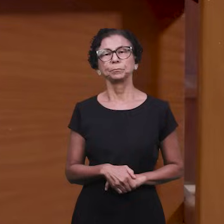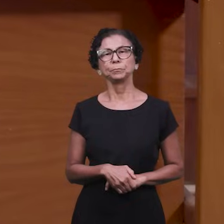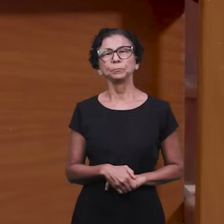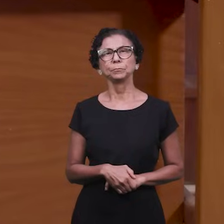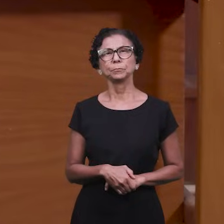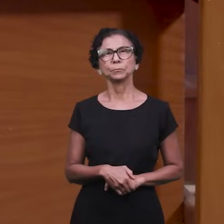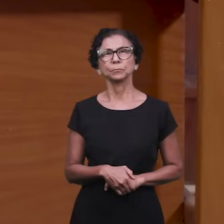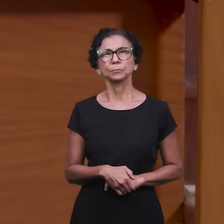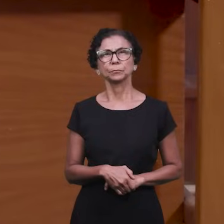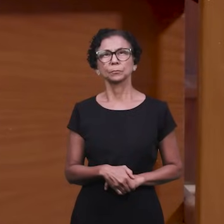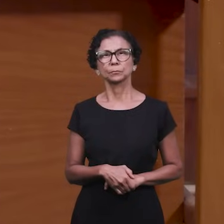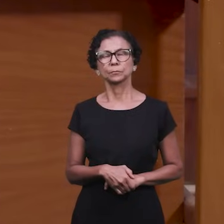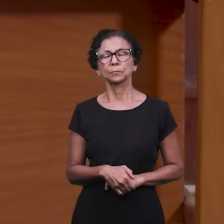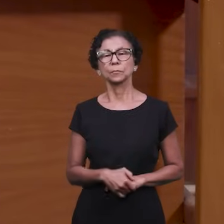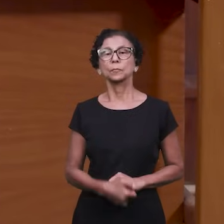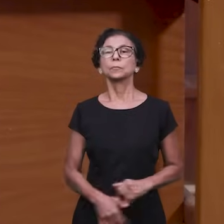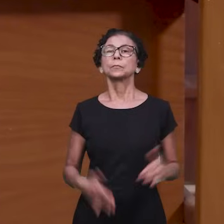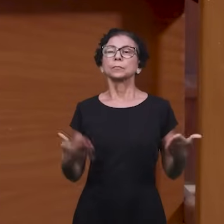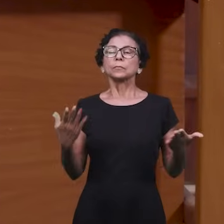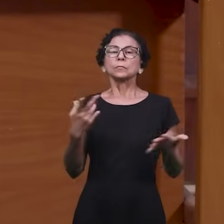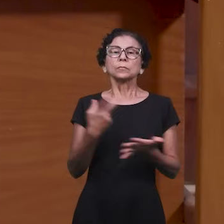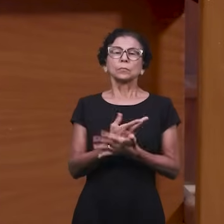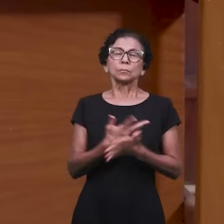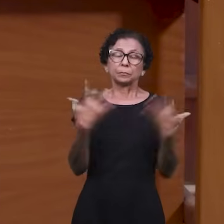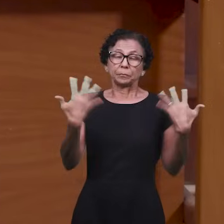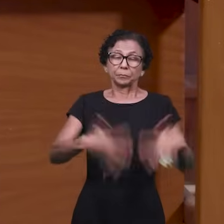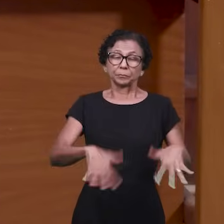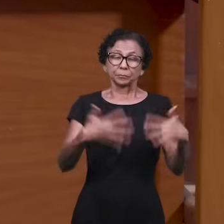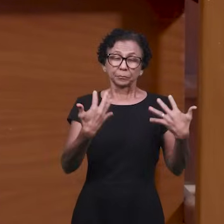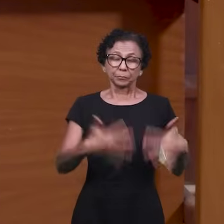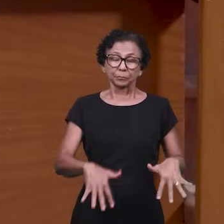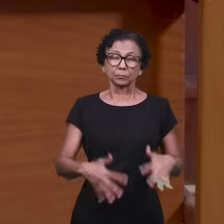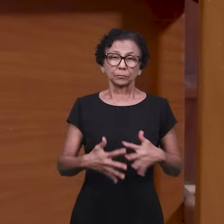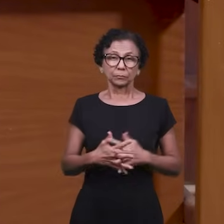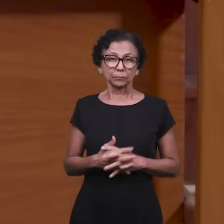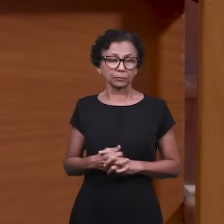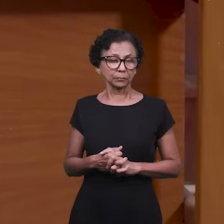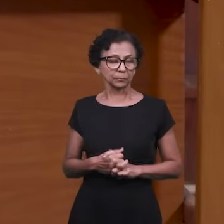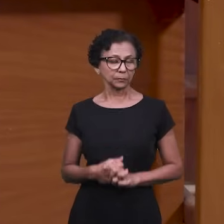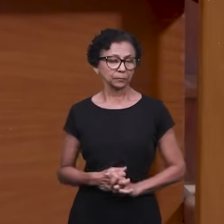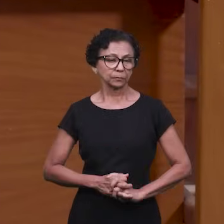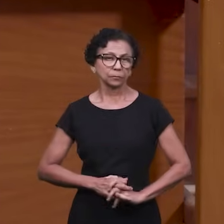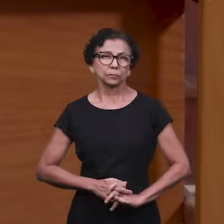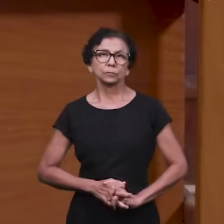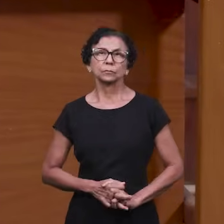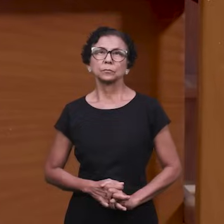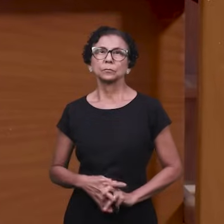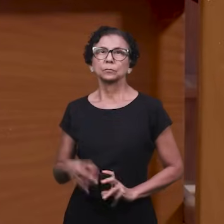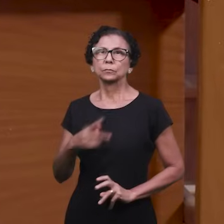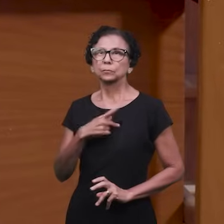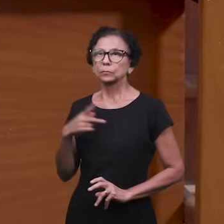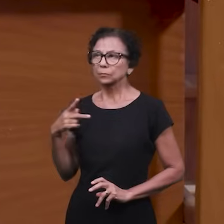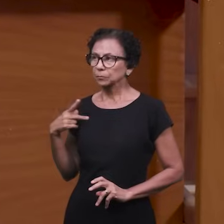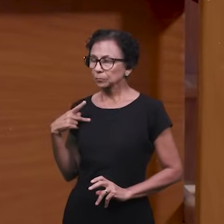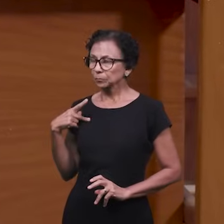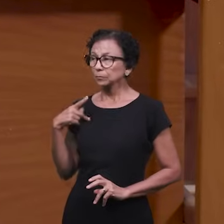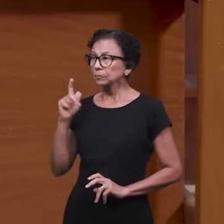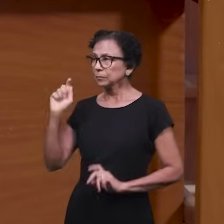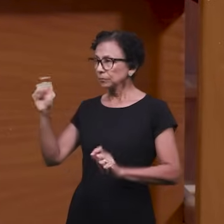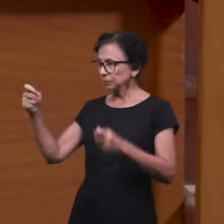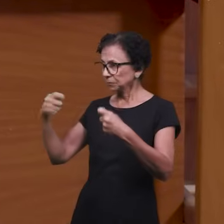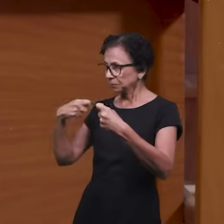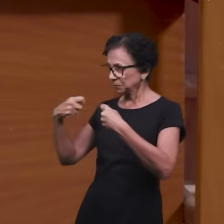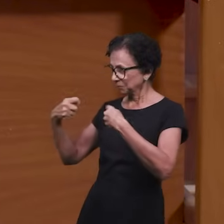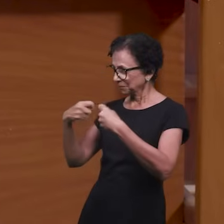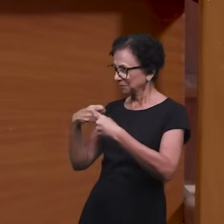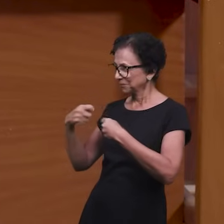salto para o meio da grande tribulação. Vou voltar um pouquinho, pastor Adaíso, pode me controlar aí, viu? Se eu estiver